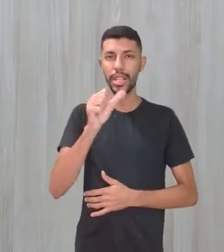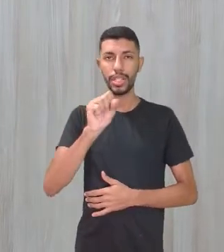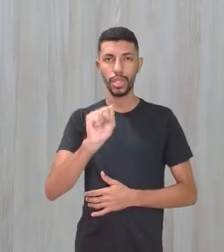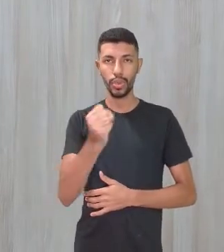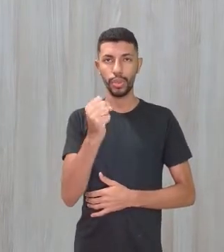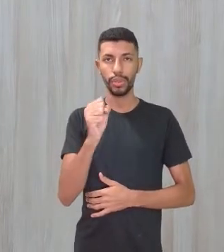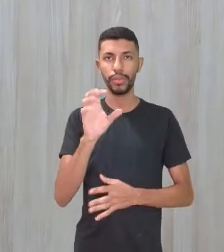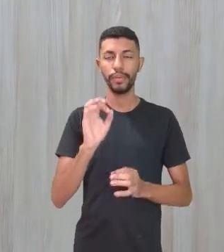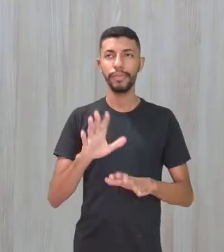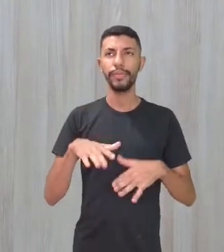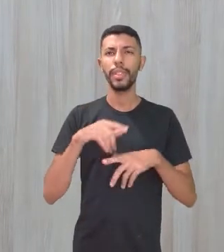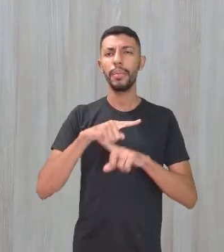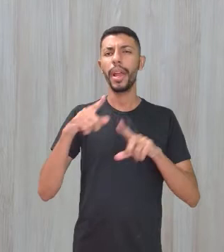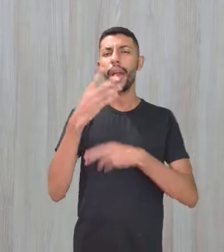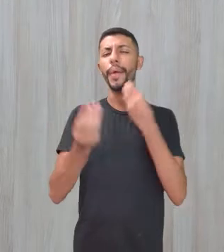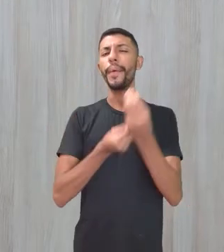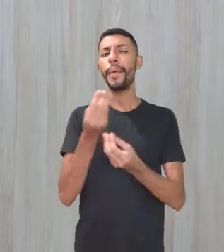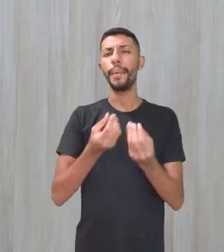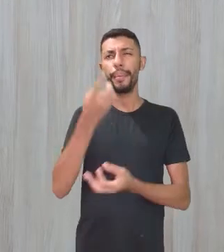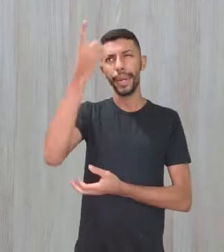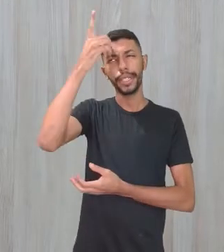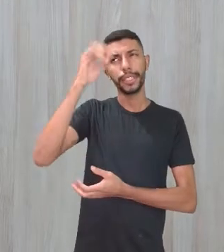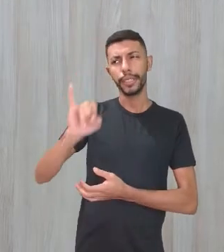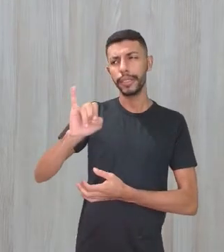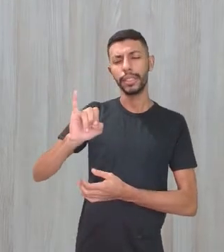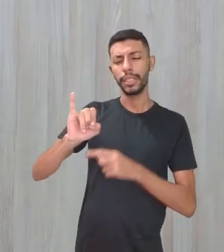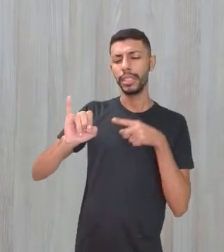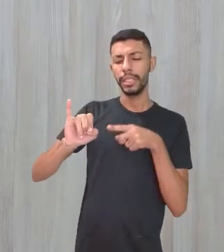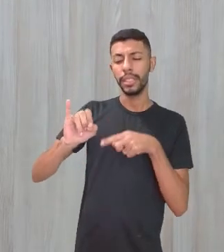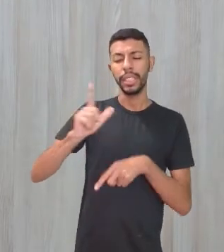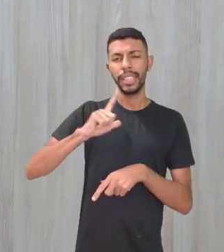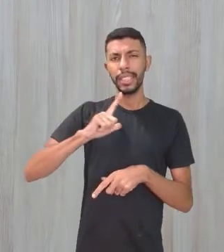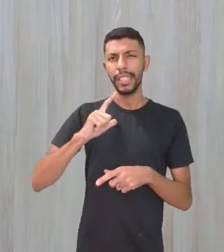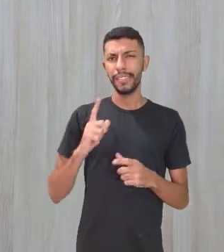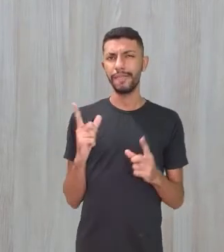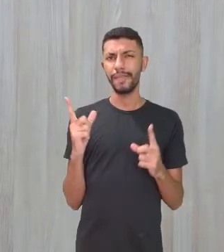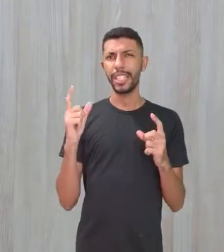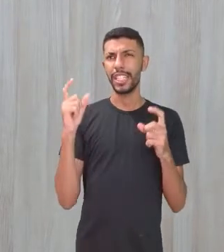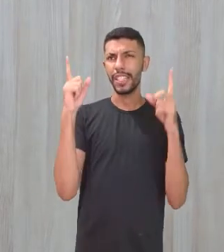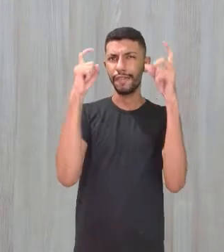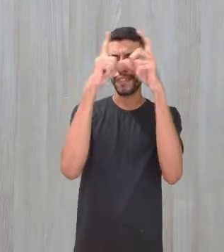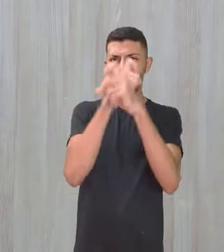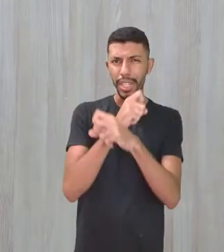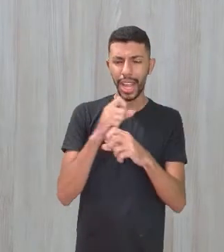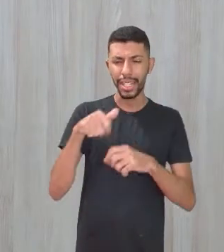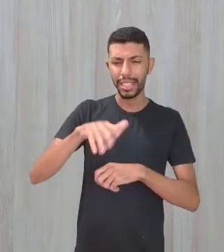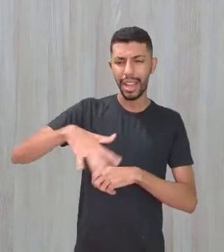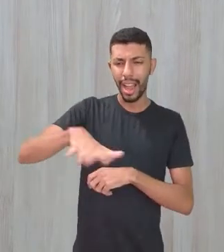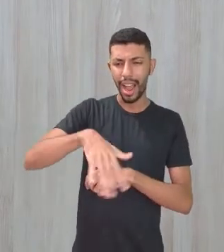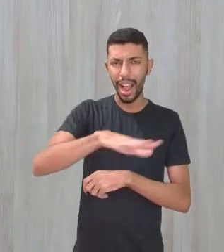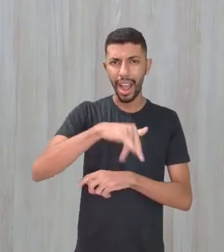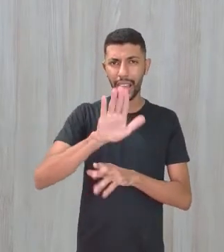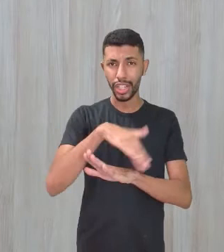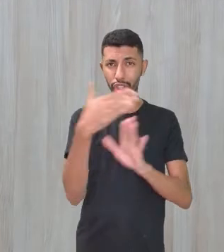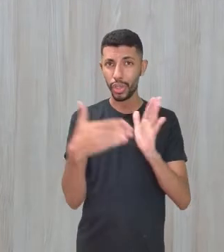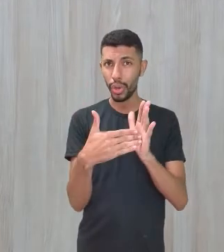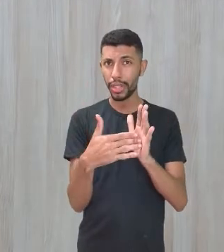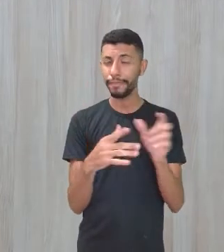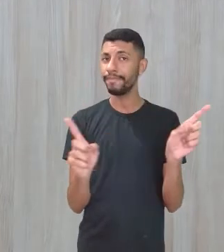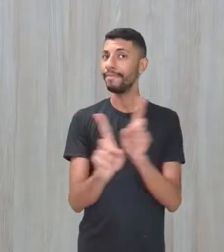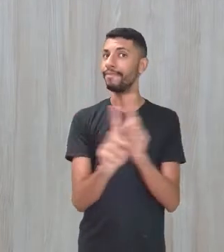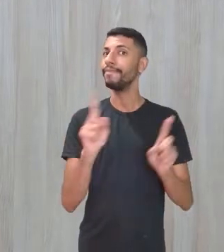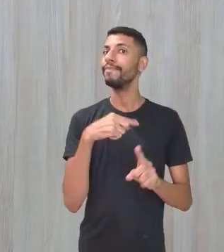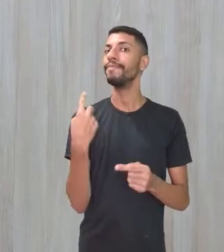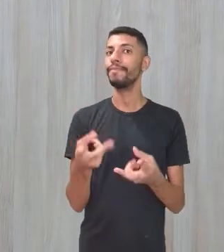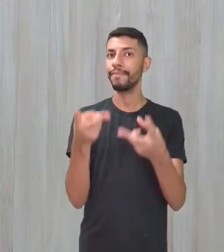intelectual? Será que ele tem dificuldade em todas as áreas? Percebemos que não, que